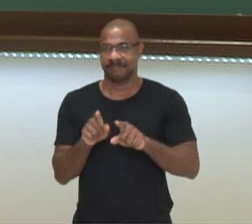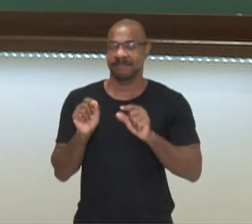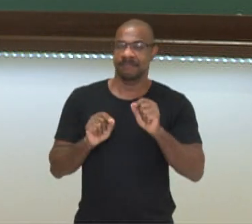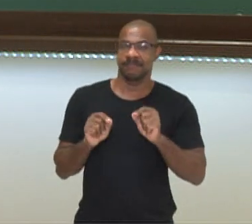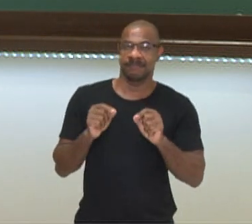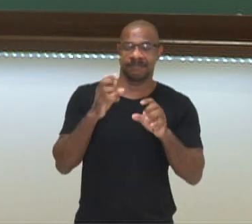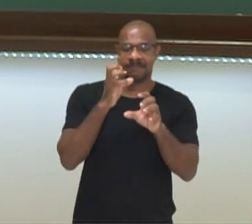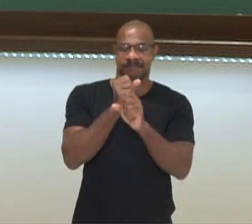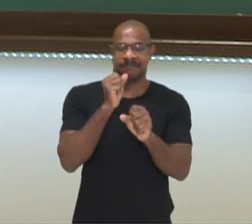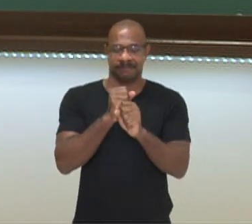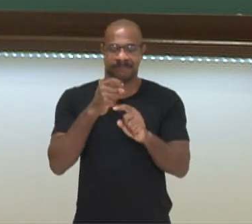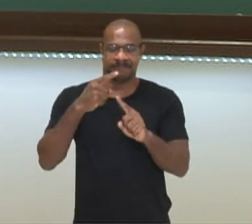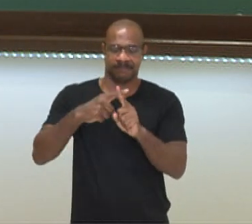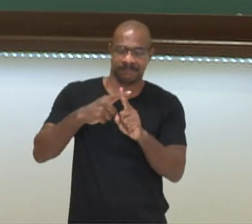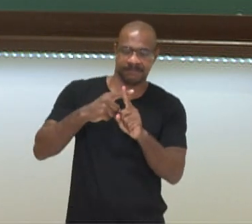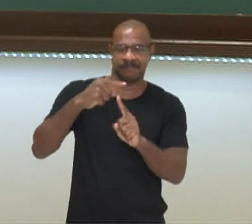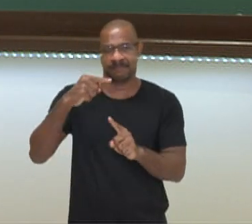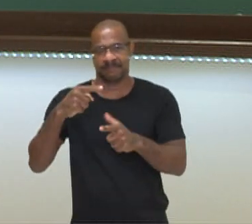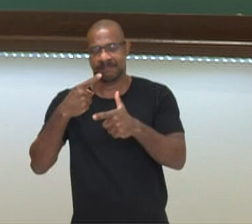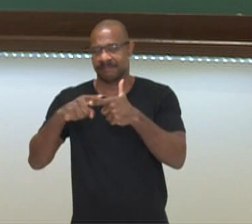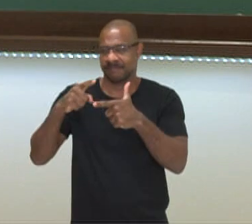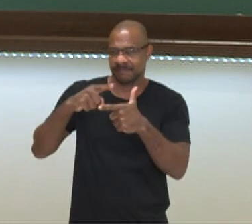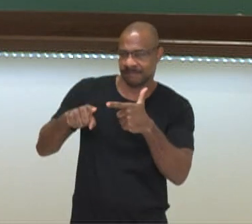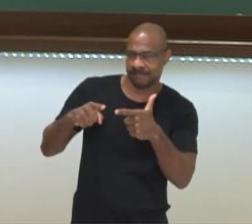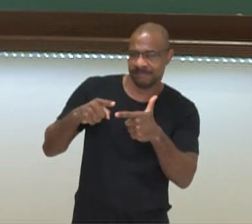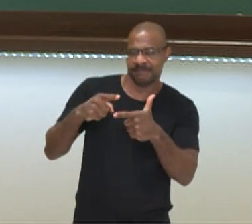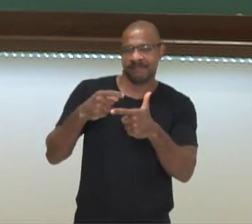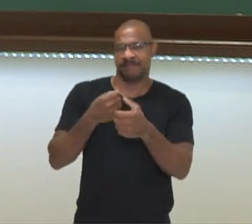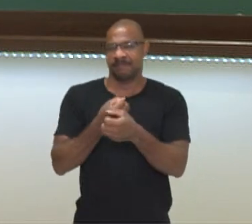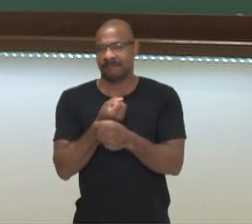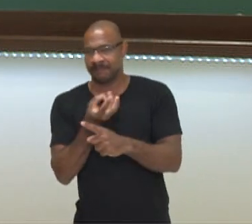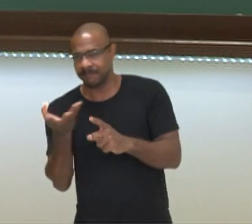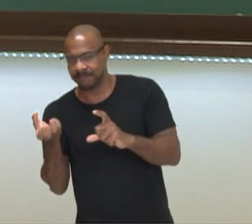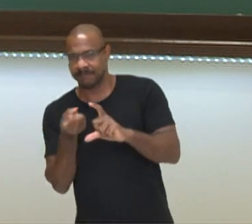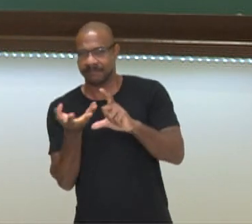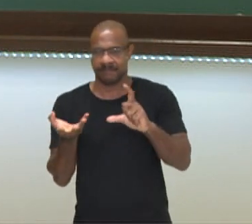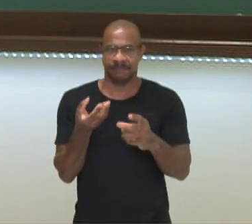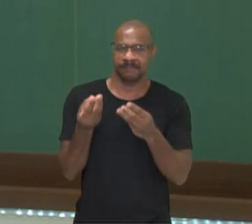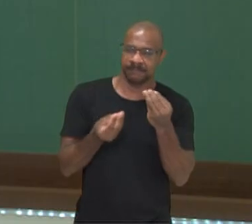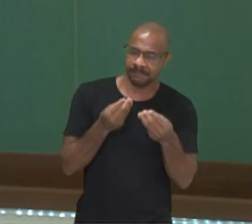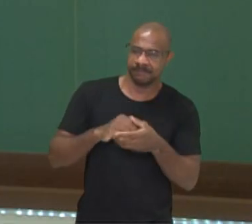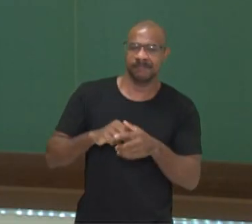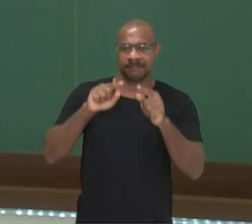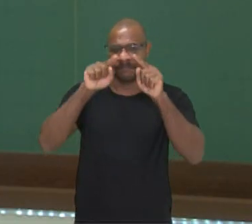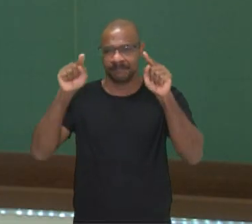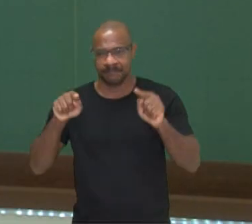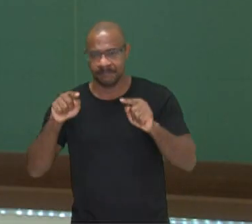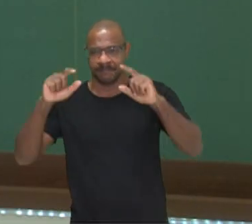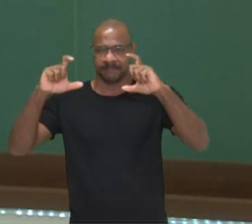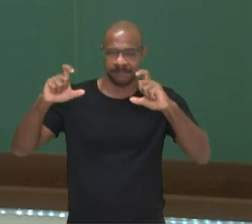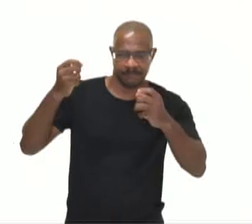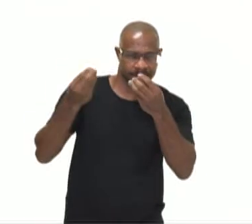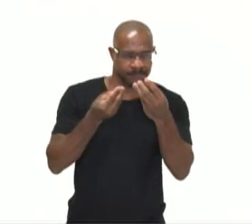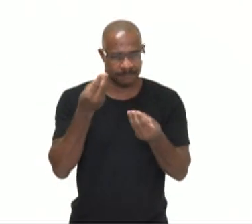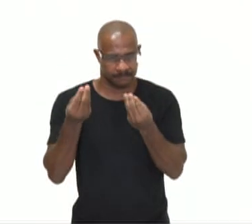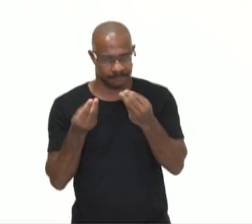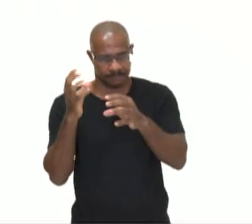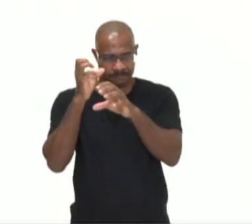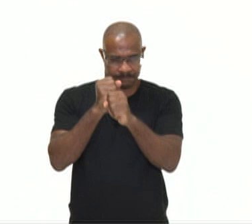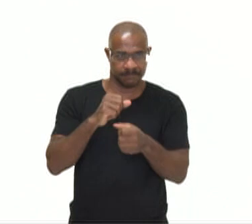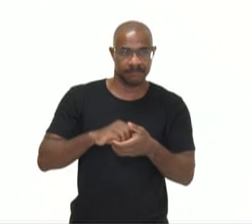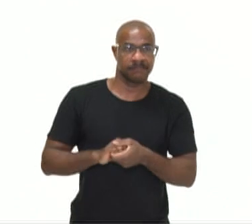operações matemáticas. Nossa, quanta coisa, hein, prof? Vamos ver aqui algumas questões. Quando